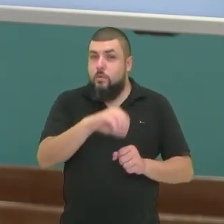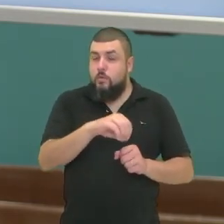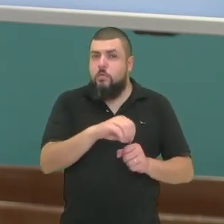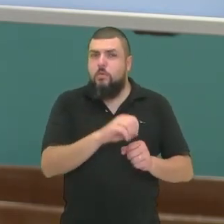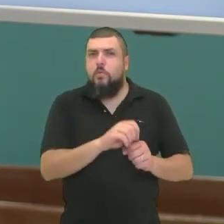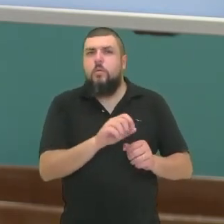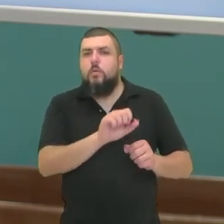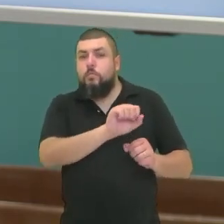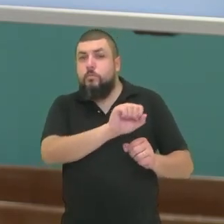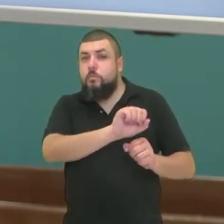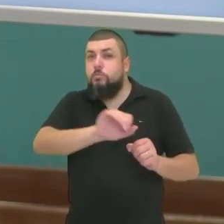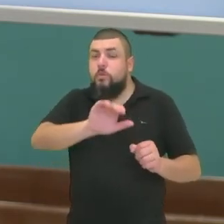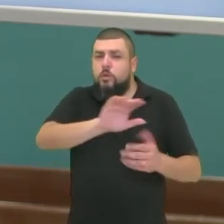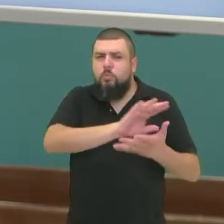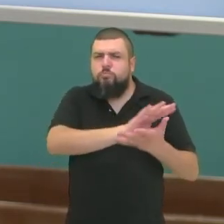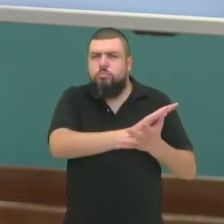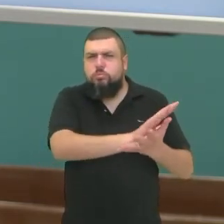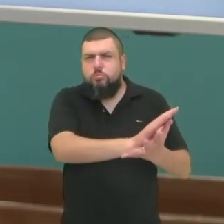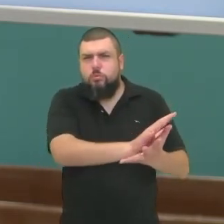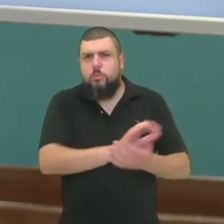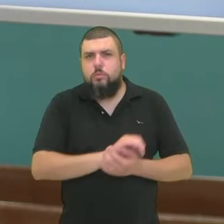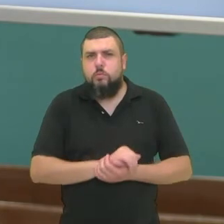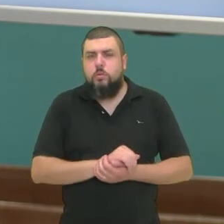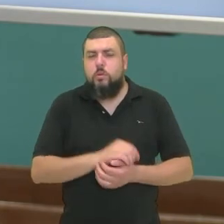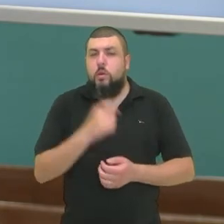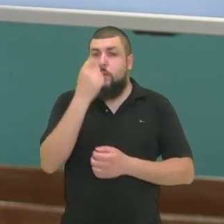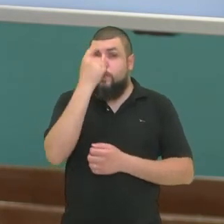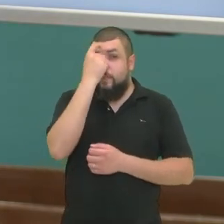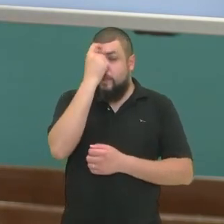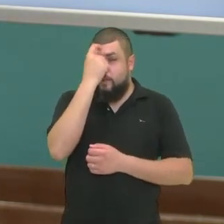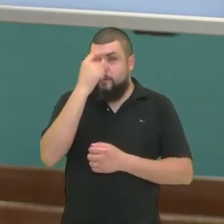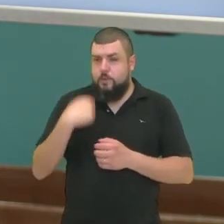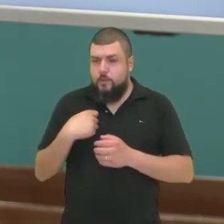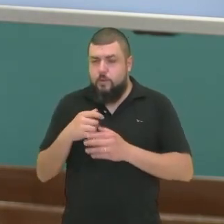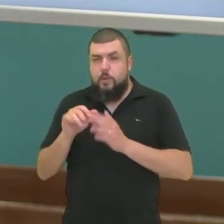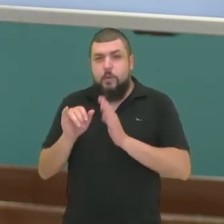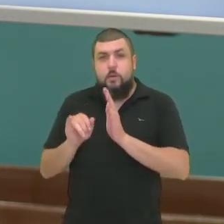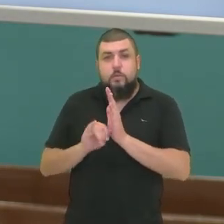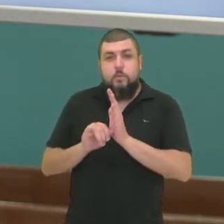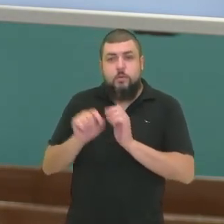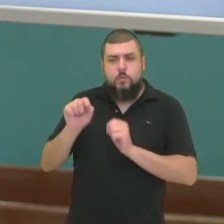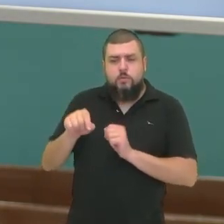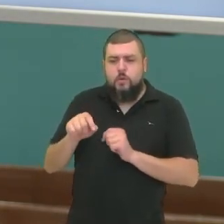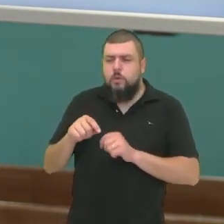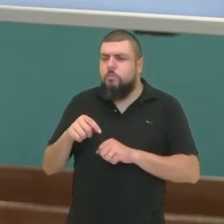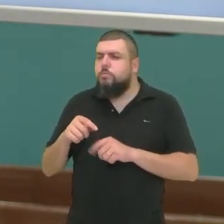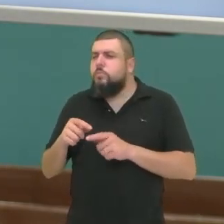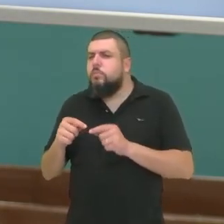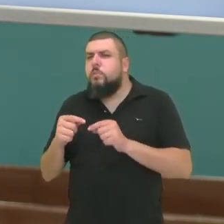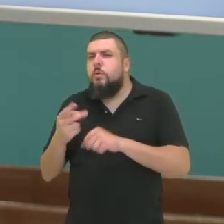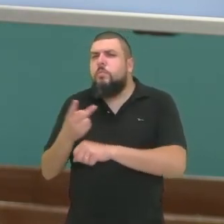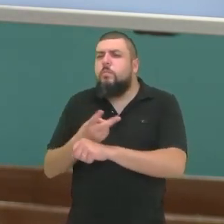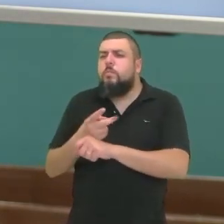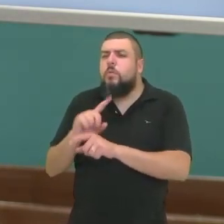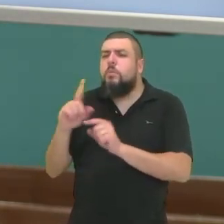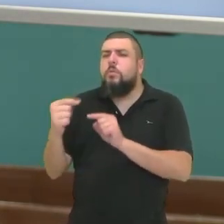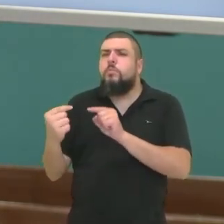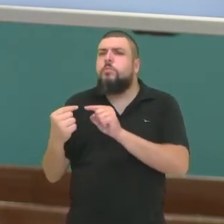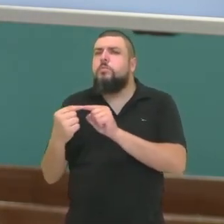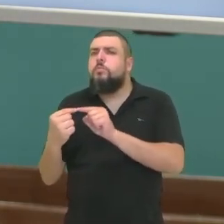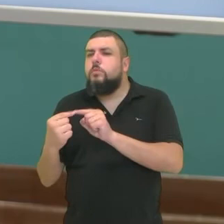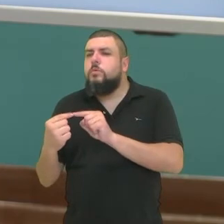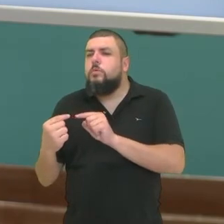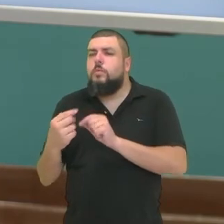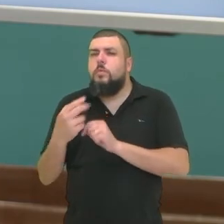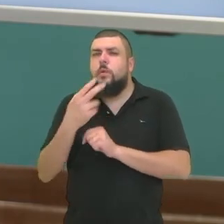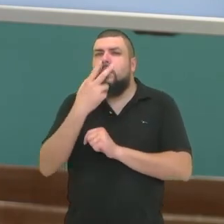belgas. Quando nós falamos de Índia, esse modelo de achar um aliado dentro do país para dar a falsa